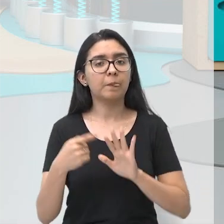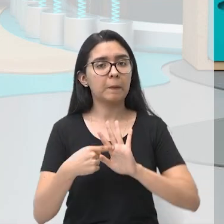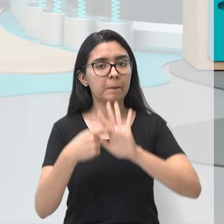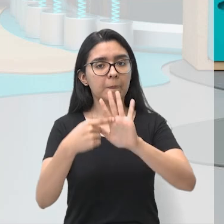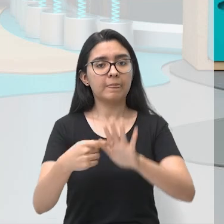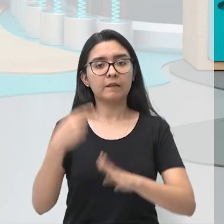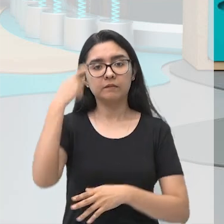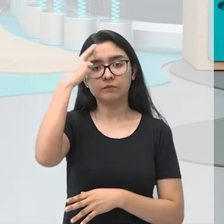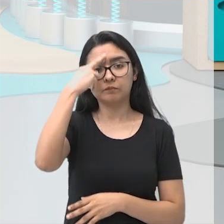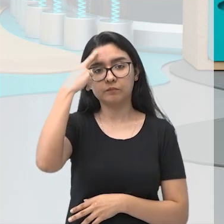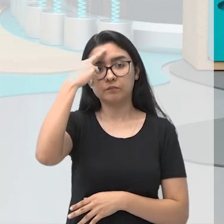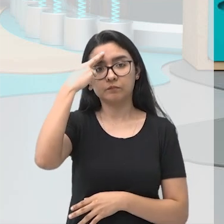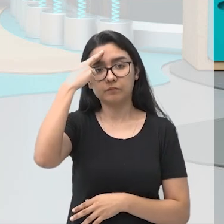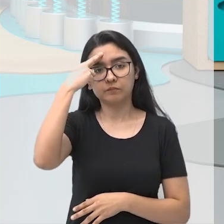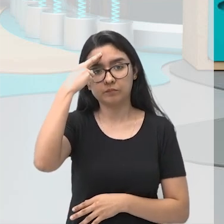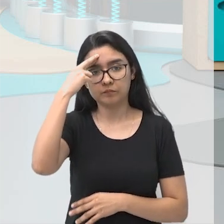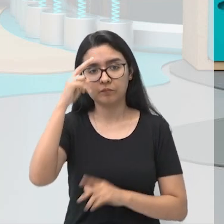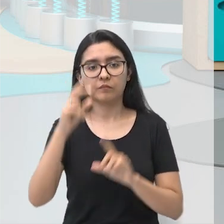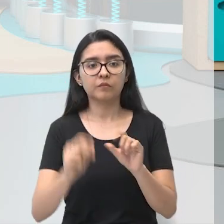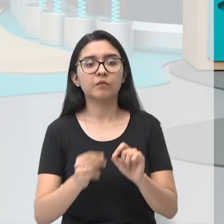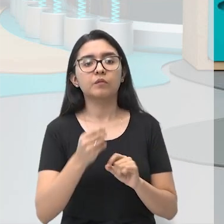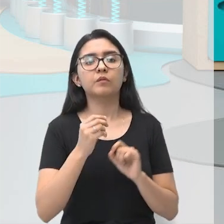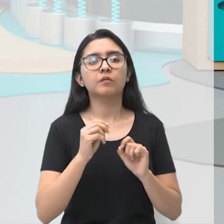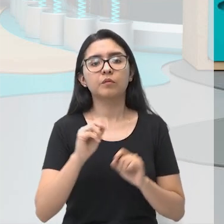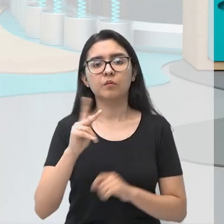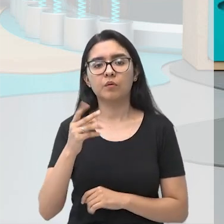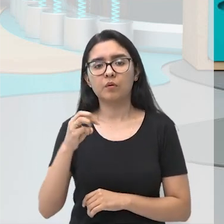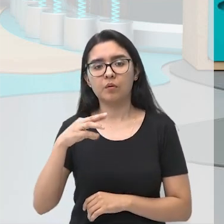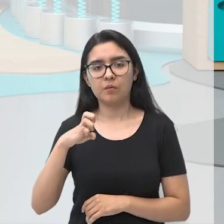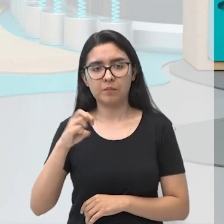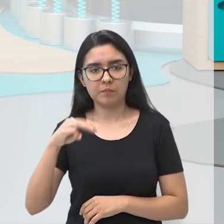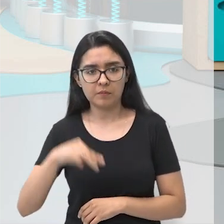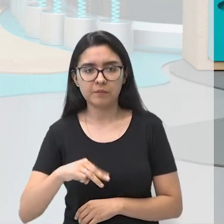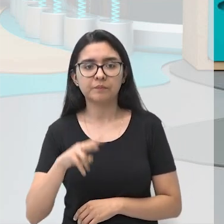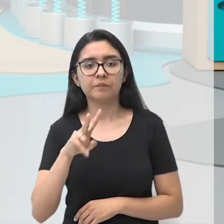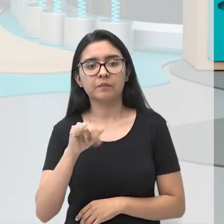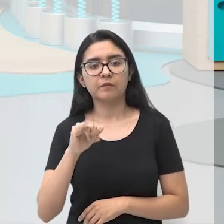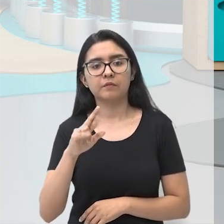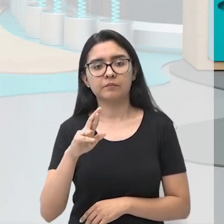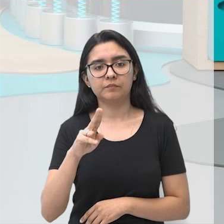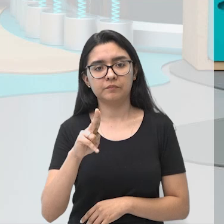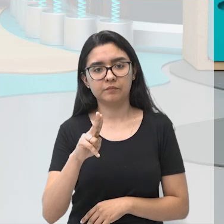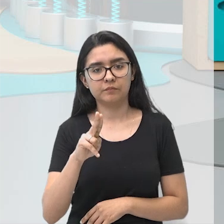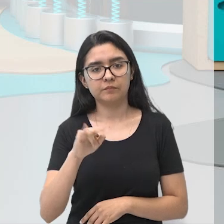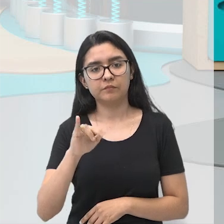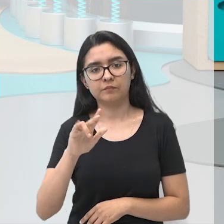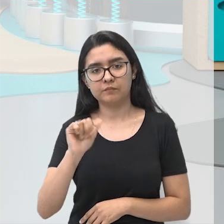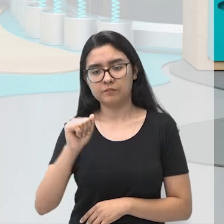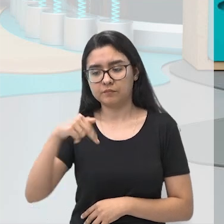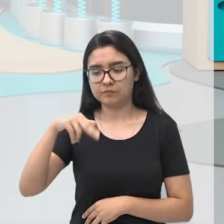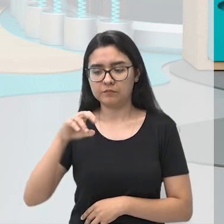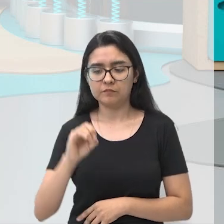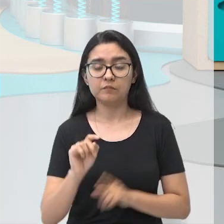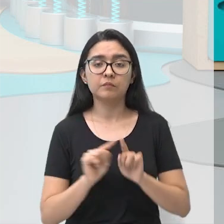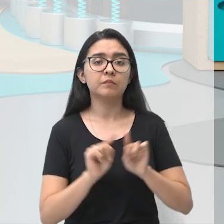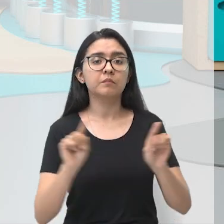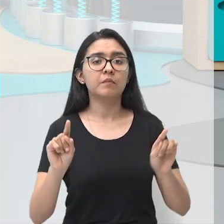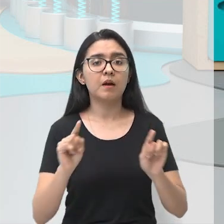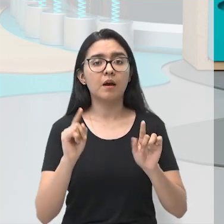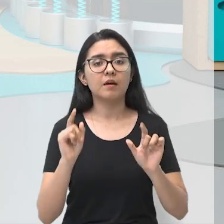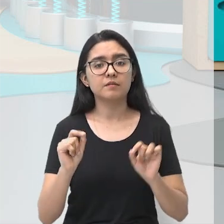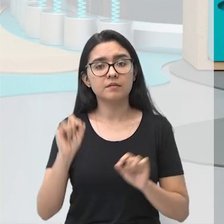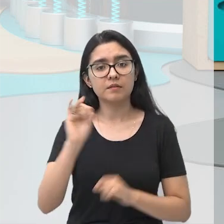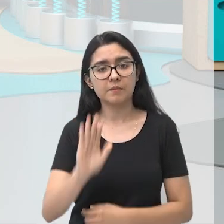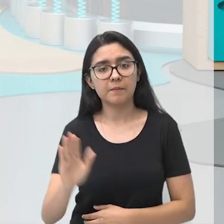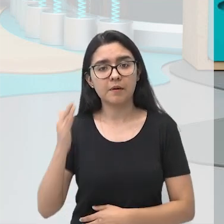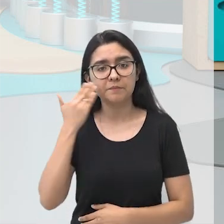que foi a do homem vitruviano, não sei se vocês se recordam, mas essa imagem, né, essa